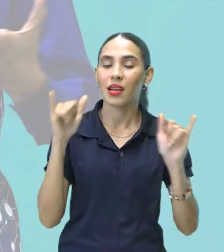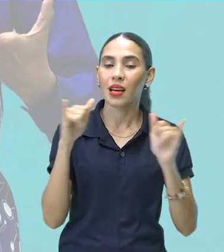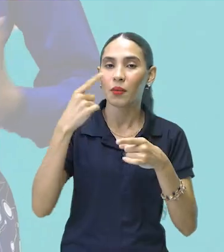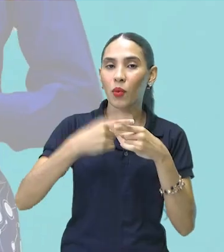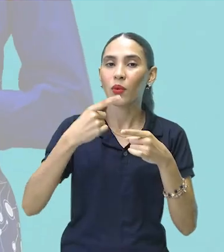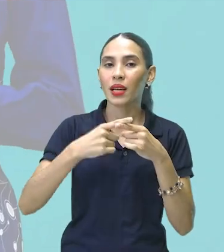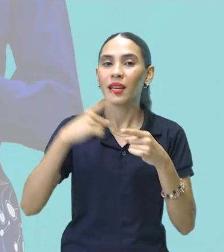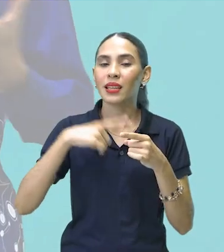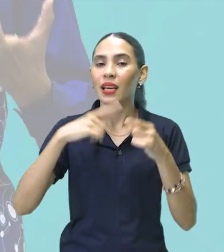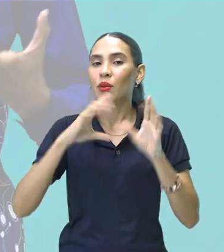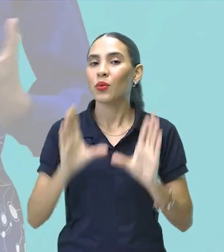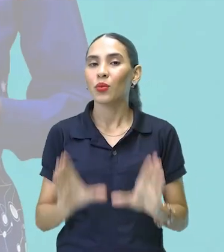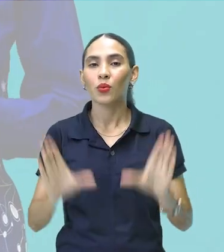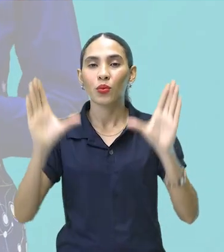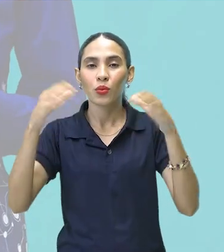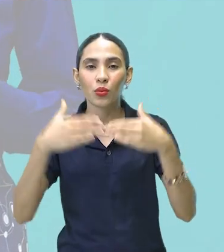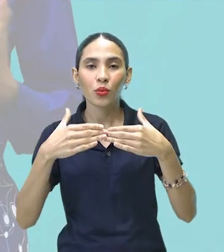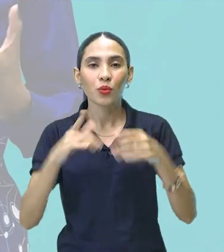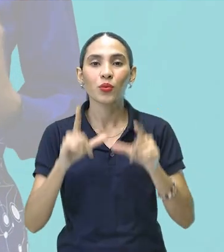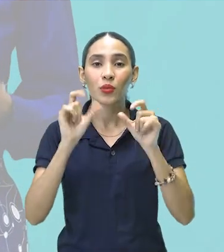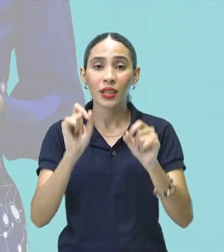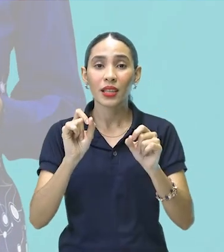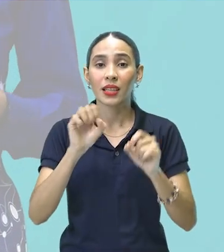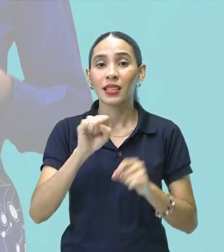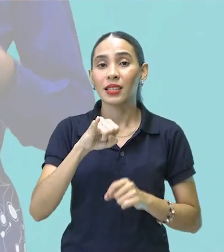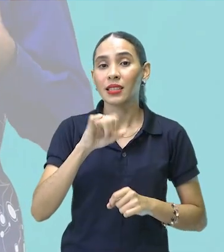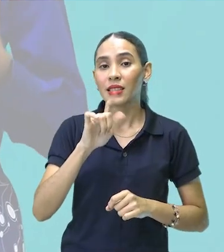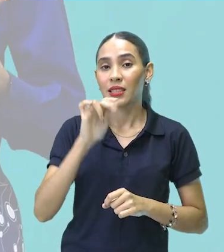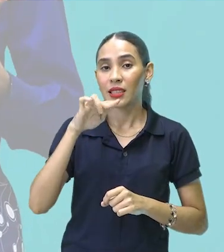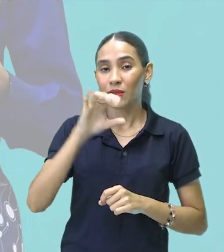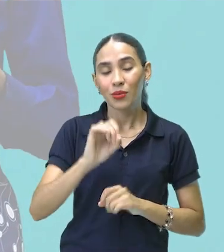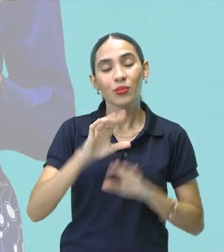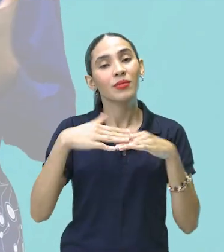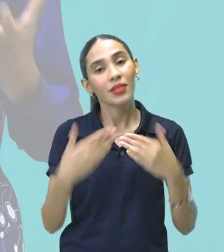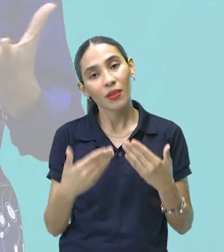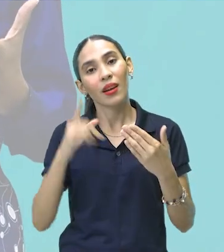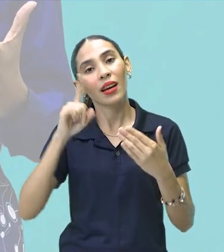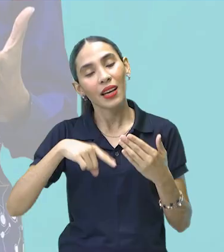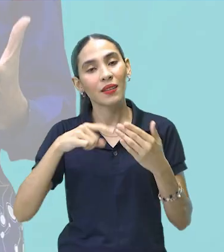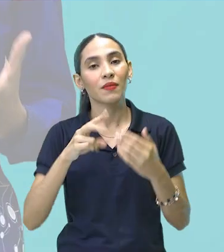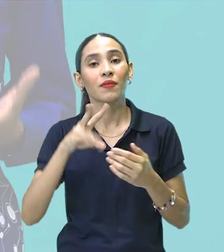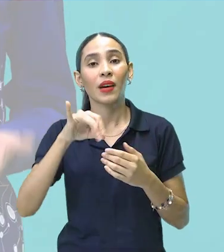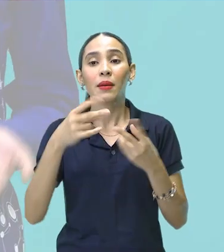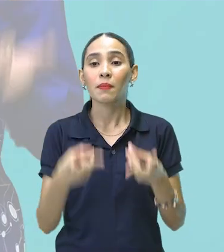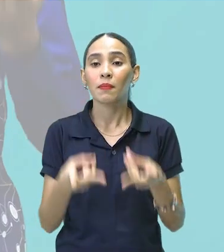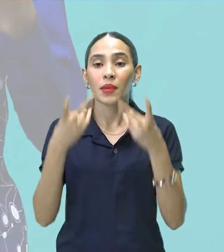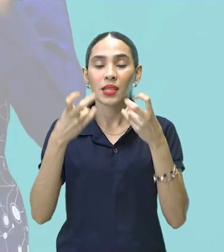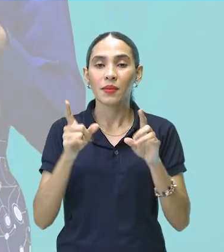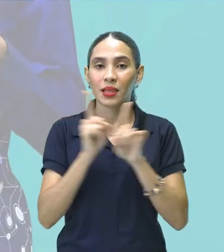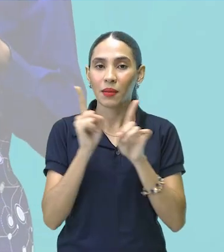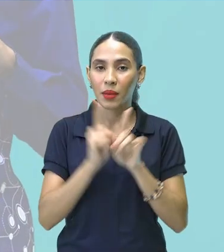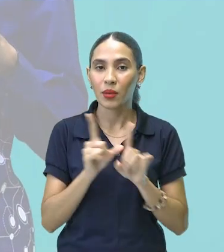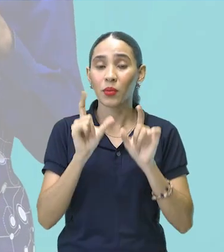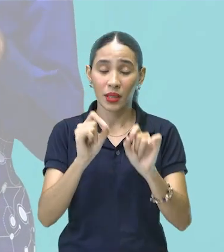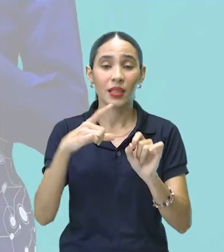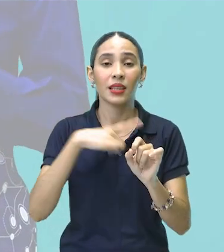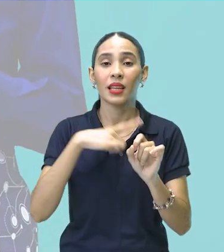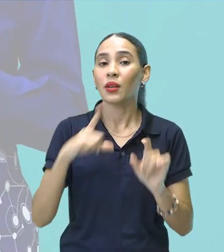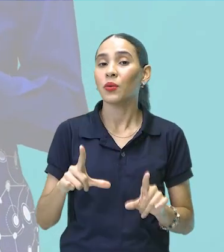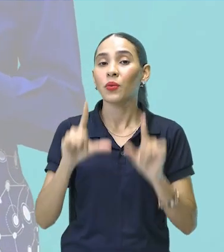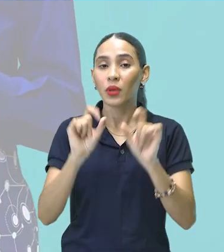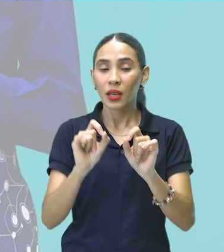um conjunto de signos. E assim, a gente vai perceber que existe o quê?